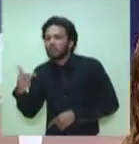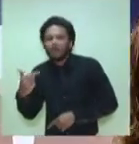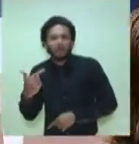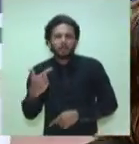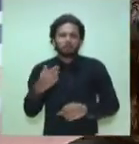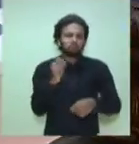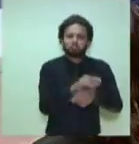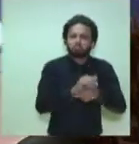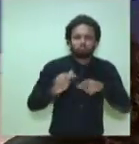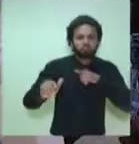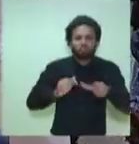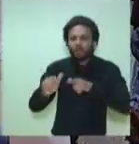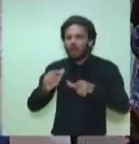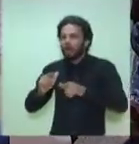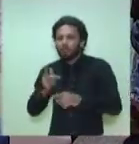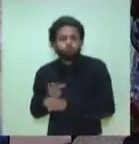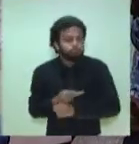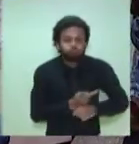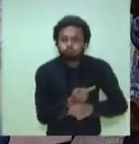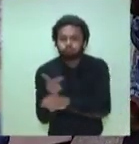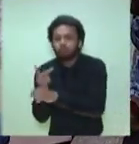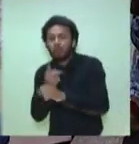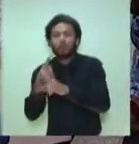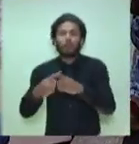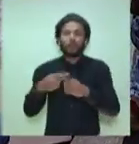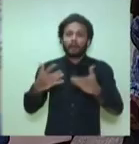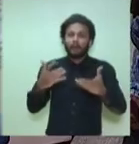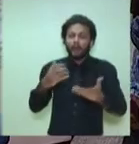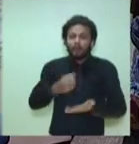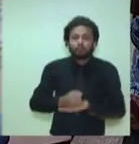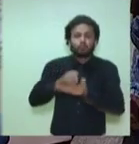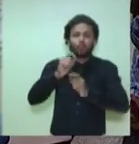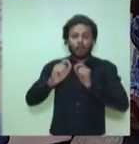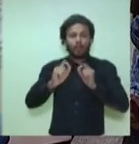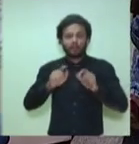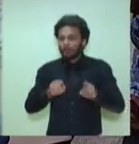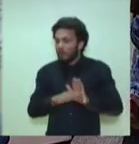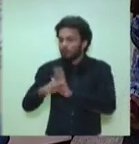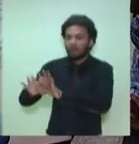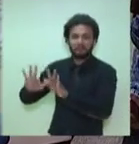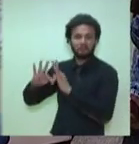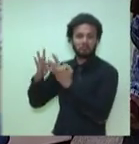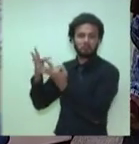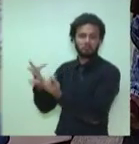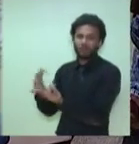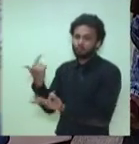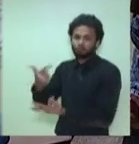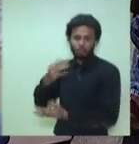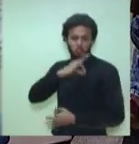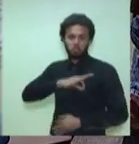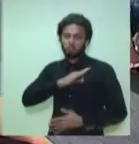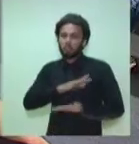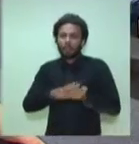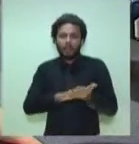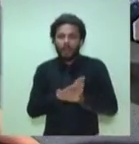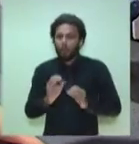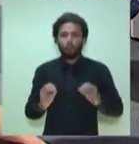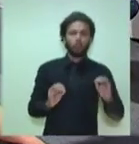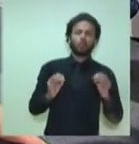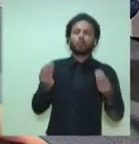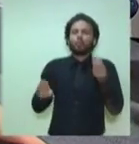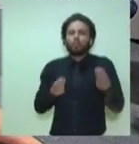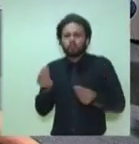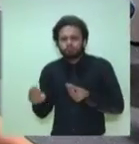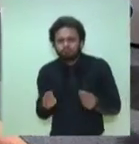que buscam um emprego para conseguir se sustentar e os que já têm família para conseguir sustentar as suas famílias com dignidade.